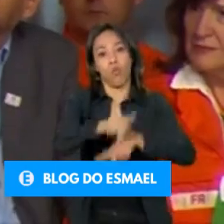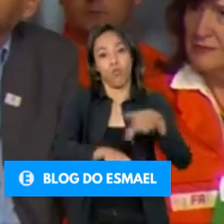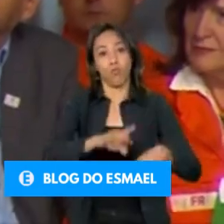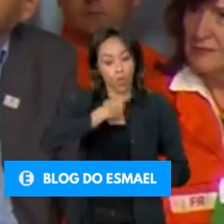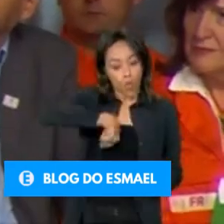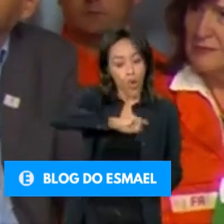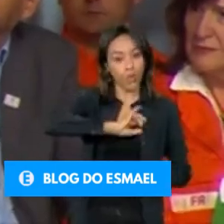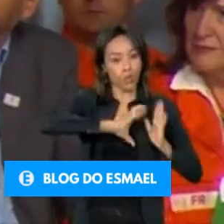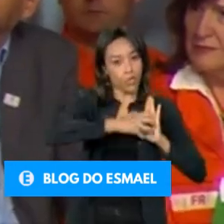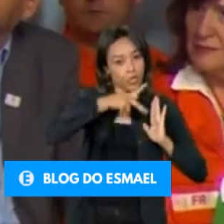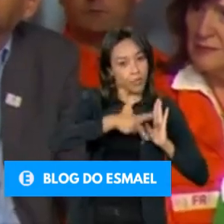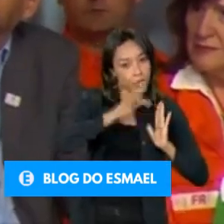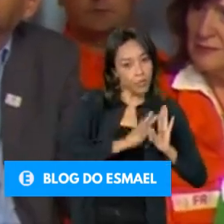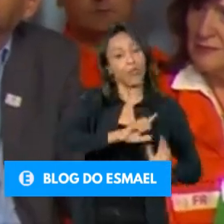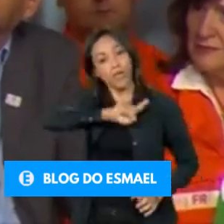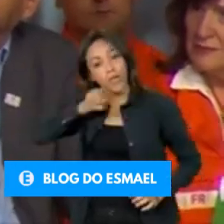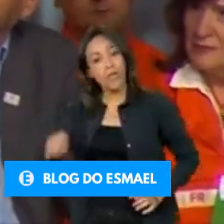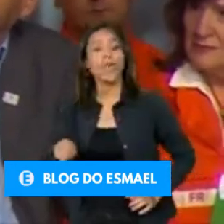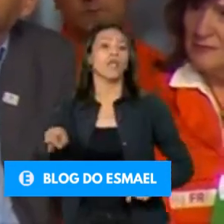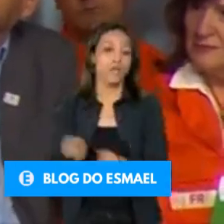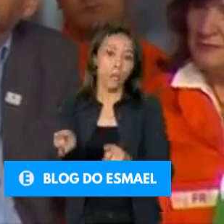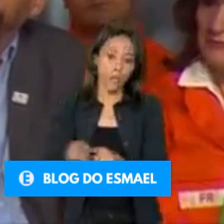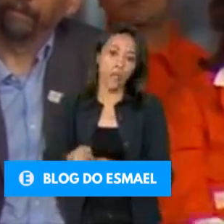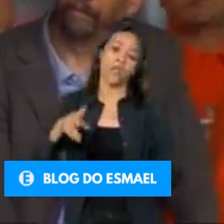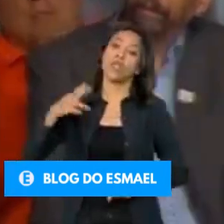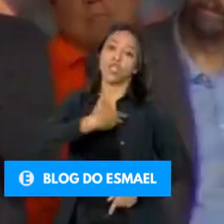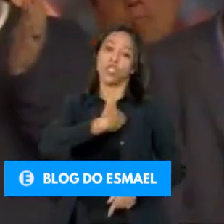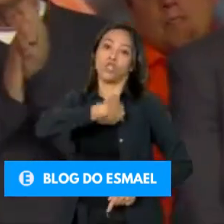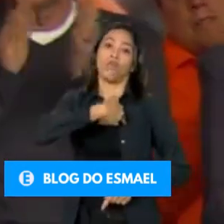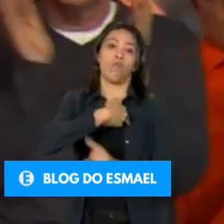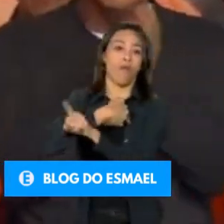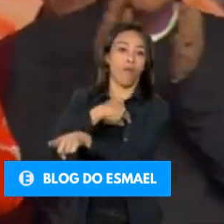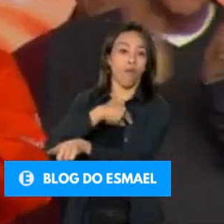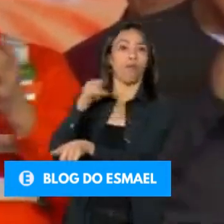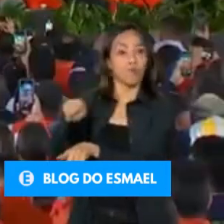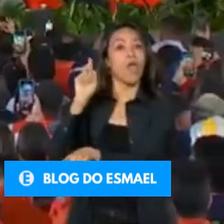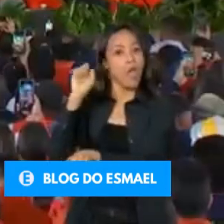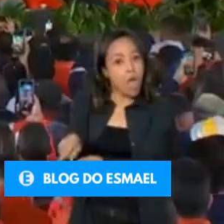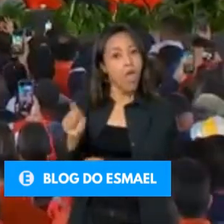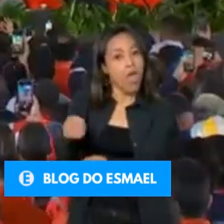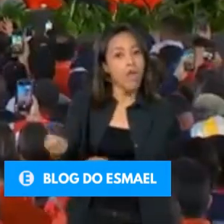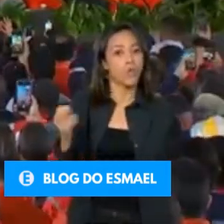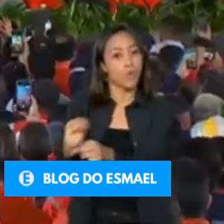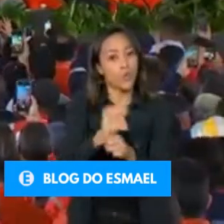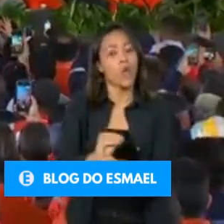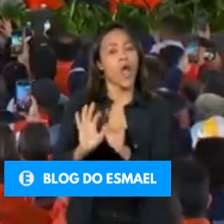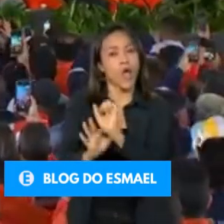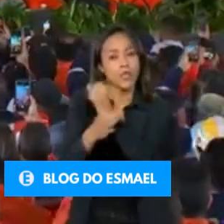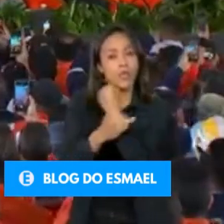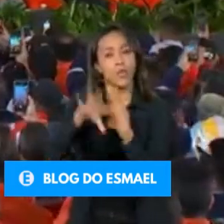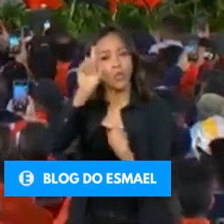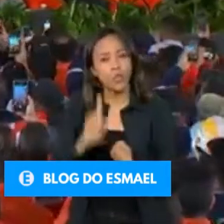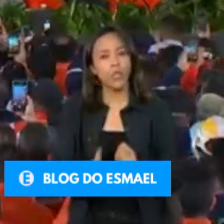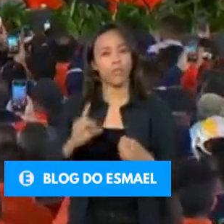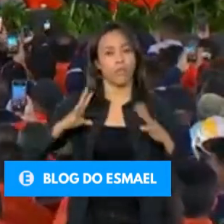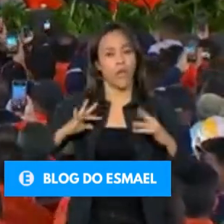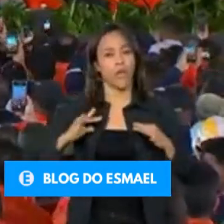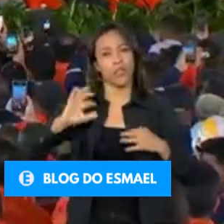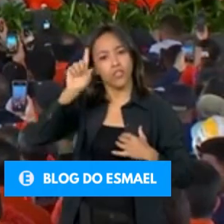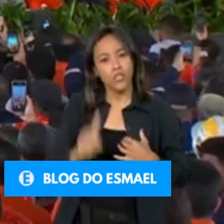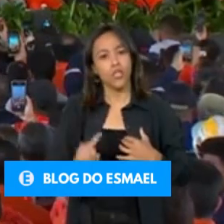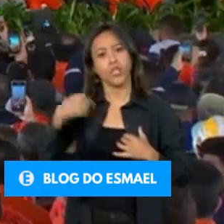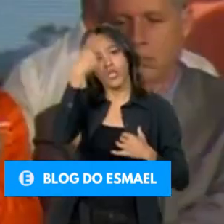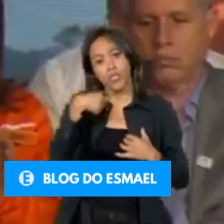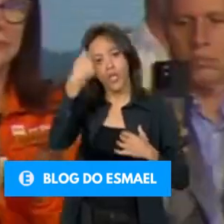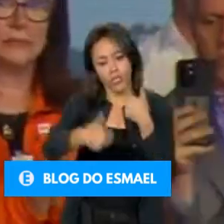do PT e o Getúlio Vargas, que fez a CLT, que garantiu direito a férias, que garantiu jornada de trabalho. E